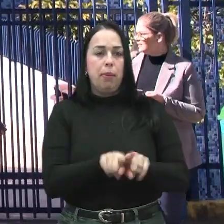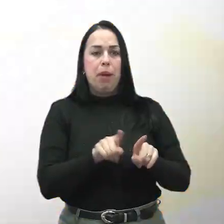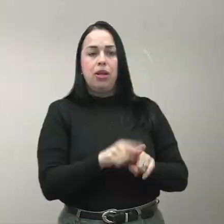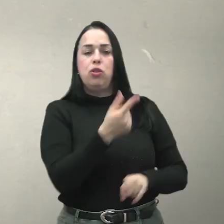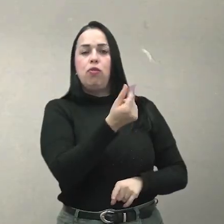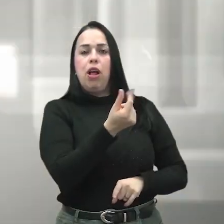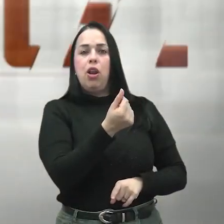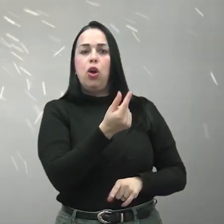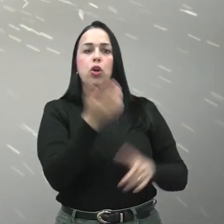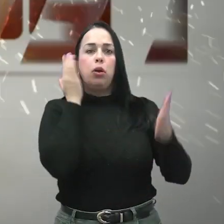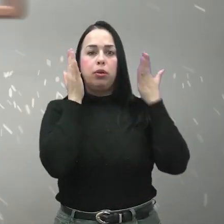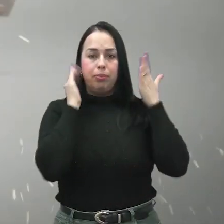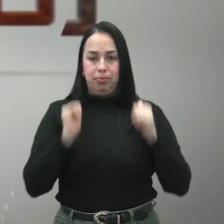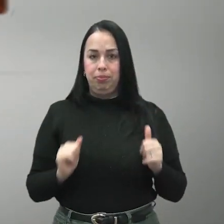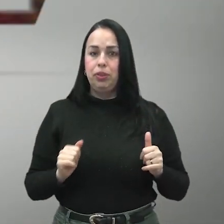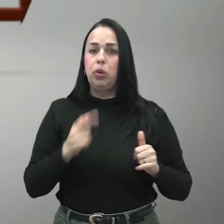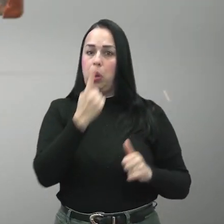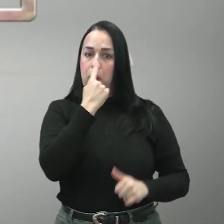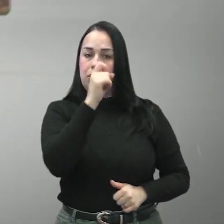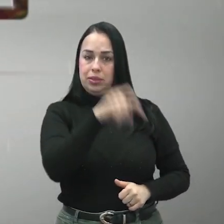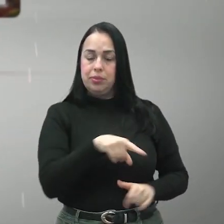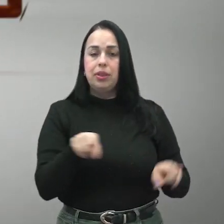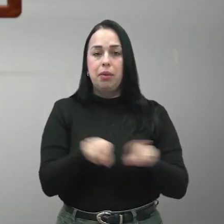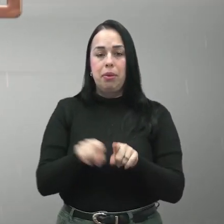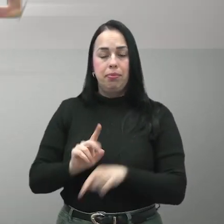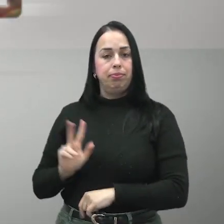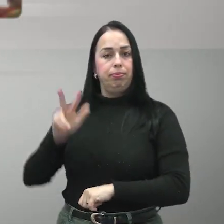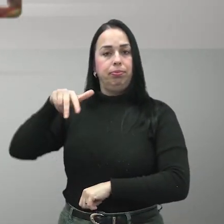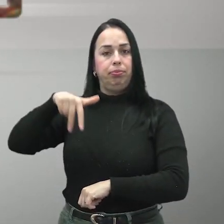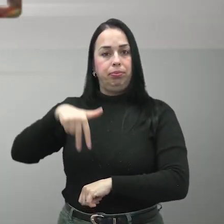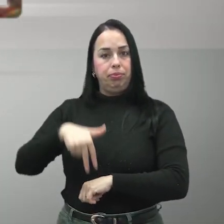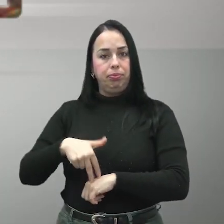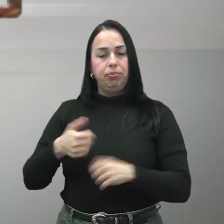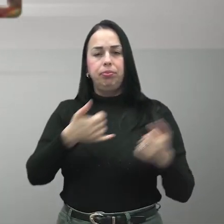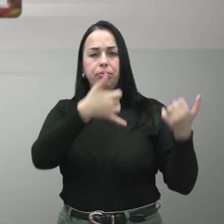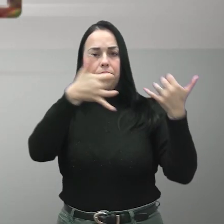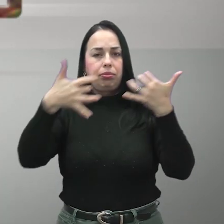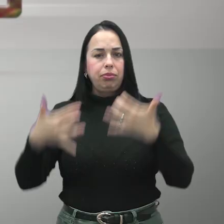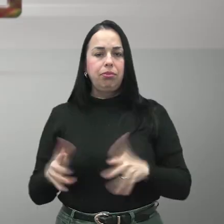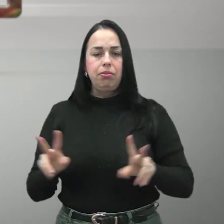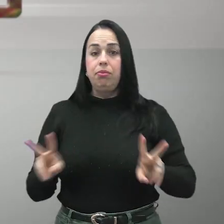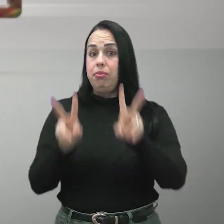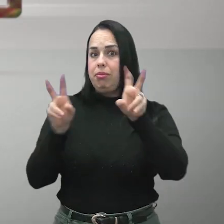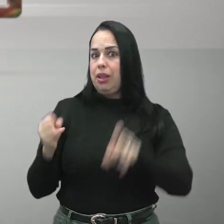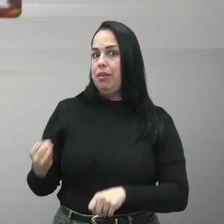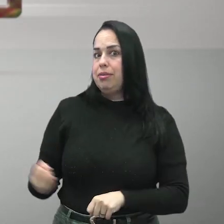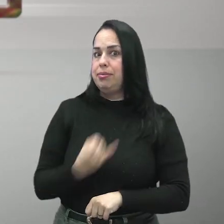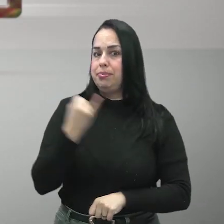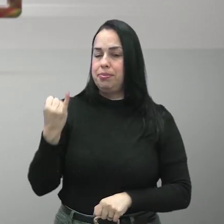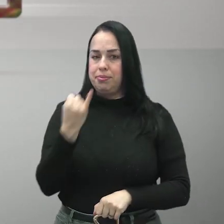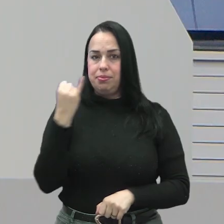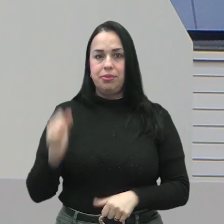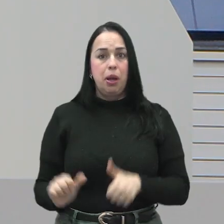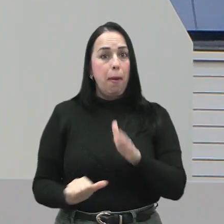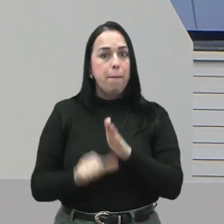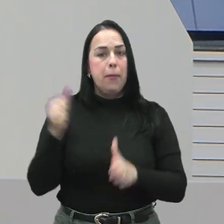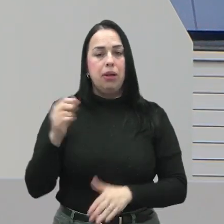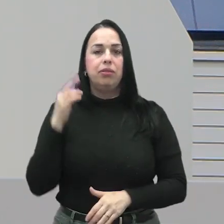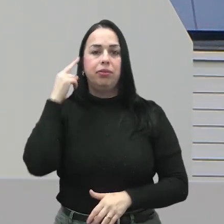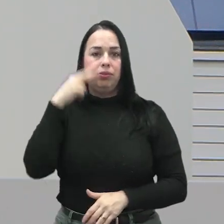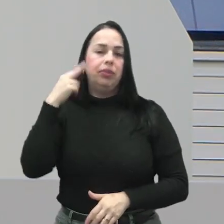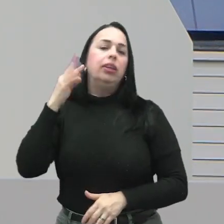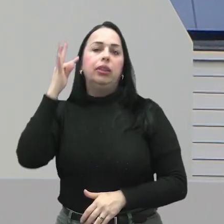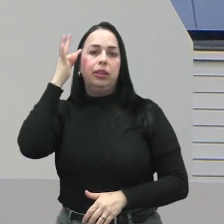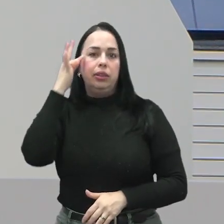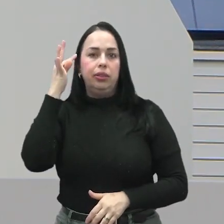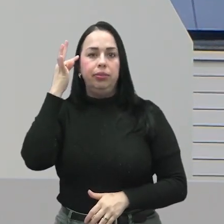lixo. Durante o pinga-fogo, momento em que os parlamentares vão à tribuna para debater assuntos de interesse público, o primeiro orador, o